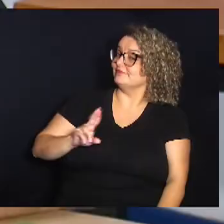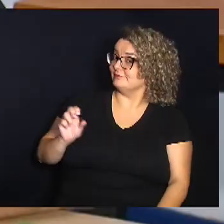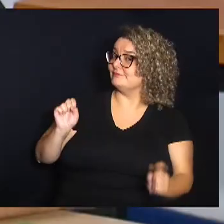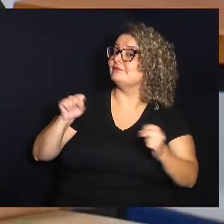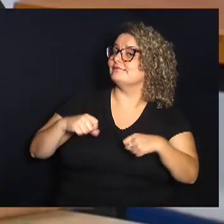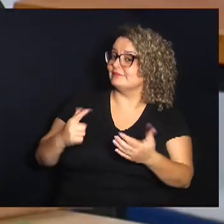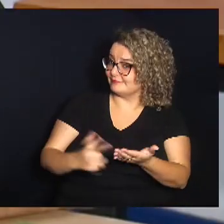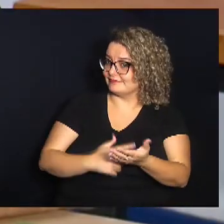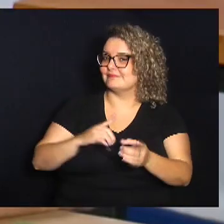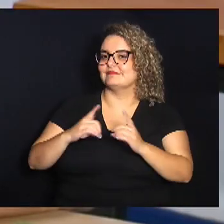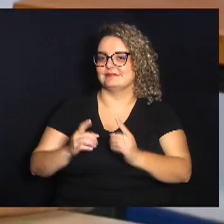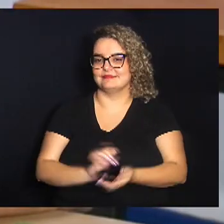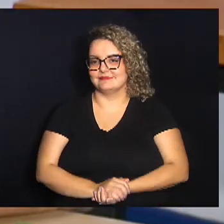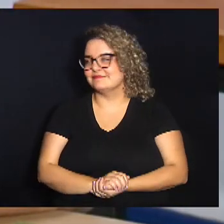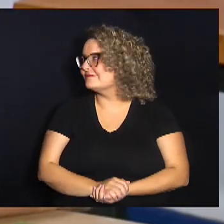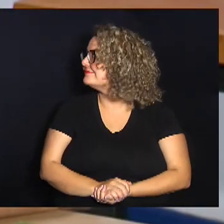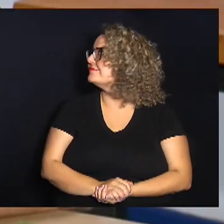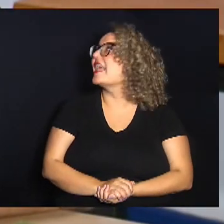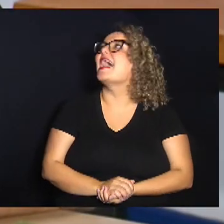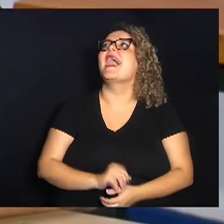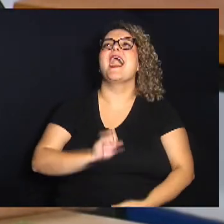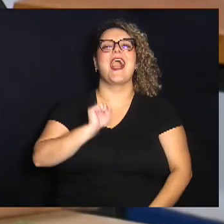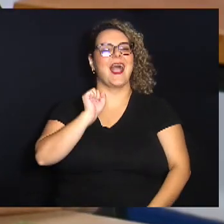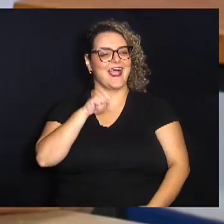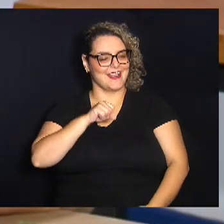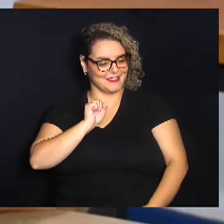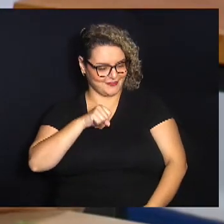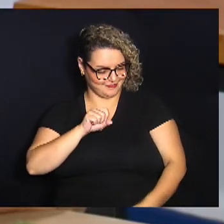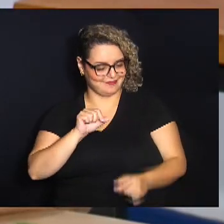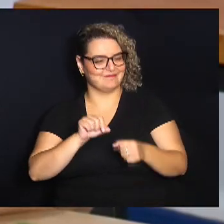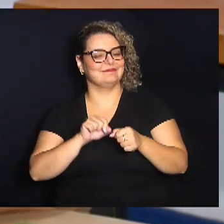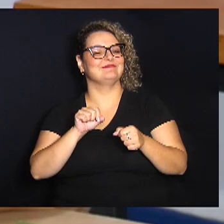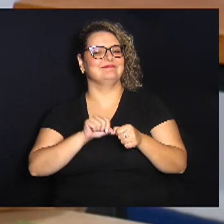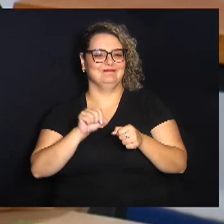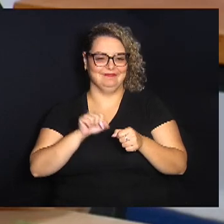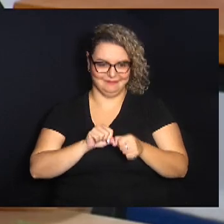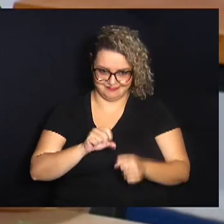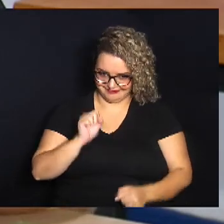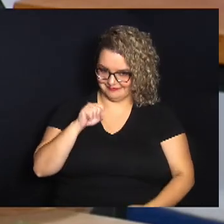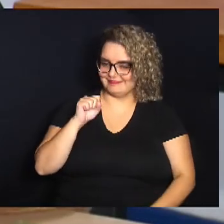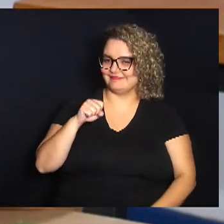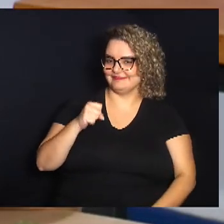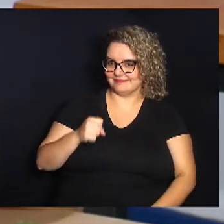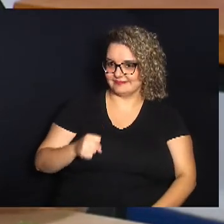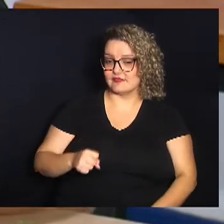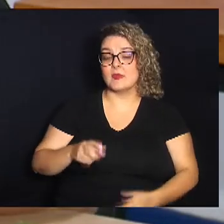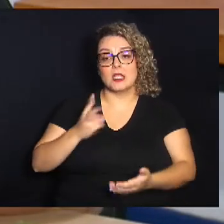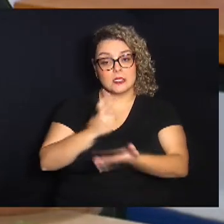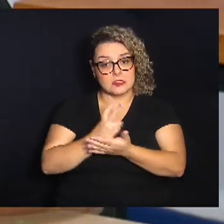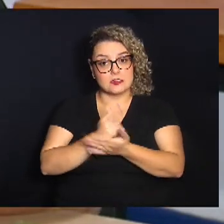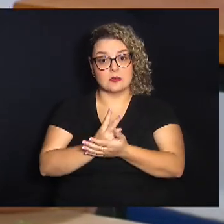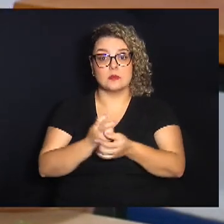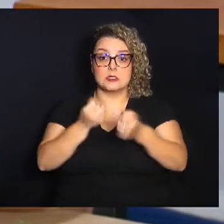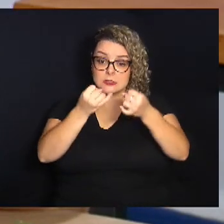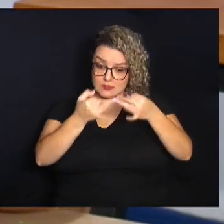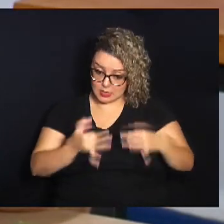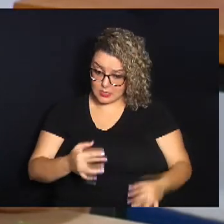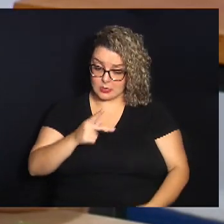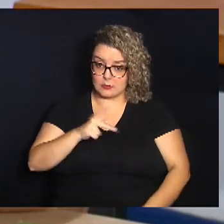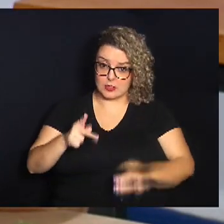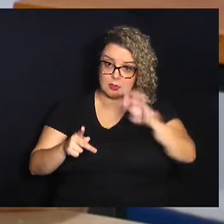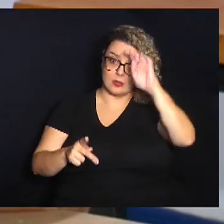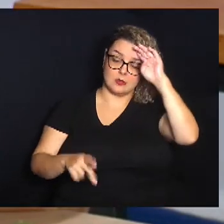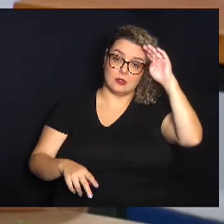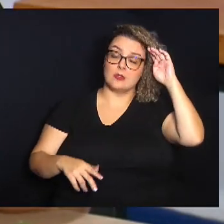didático. Ah, fazem. Eles fazem e sempre muito orientados pelo professor. Então, a